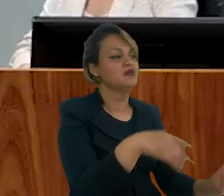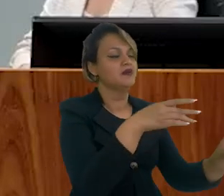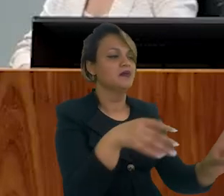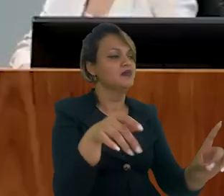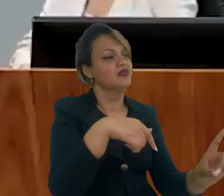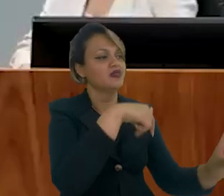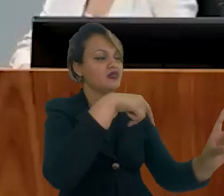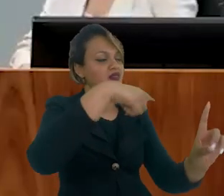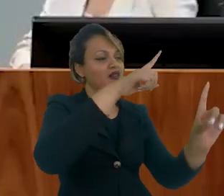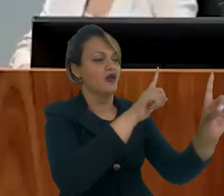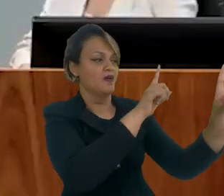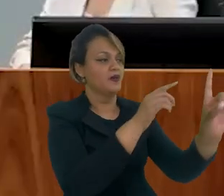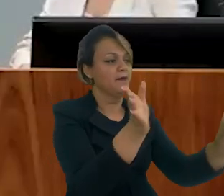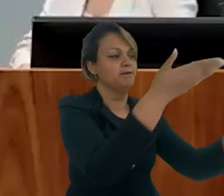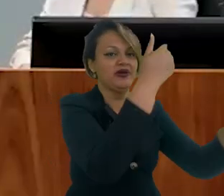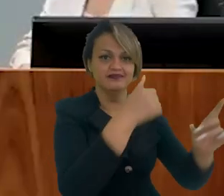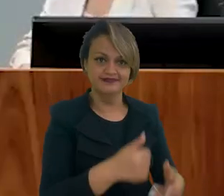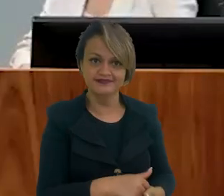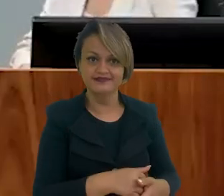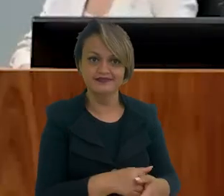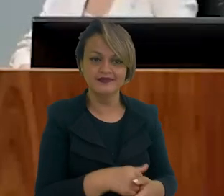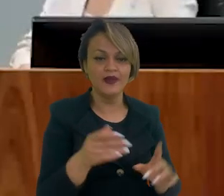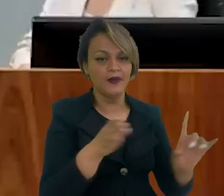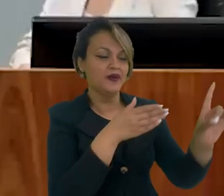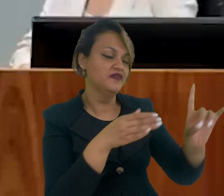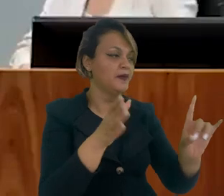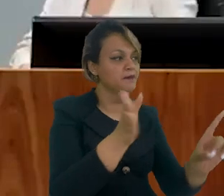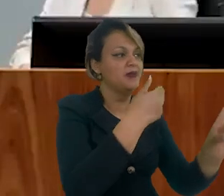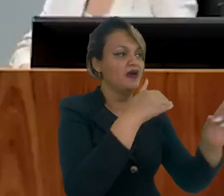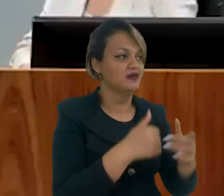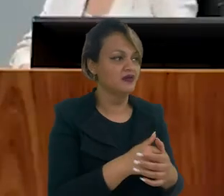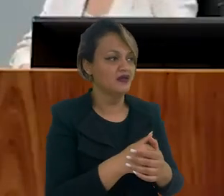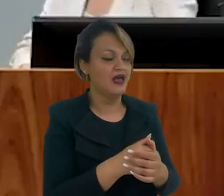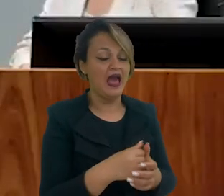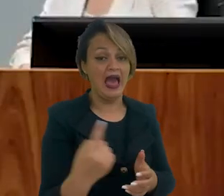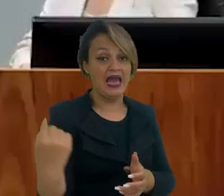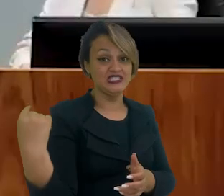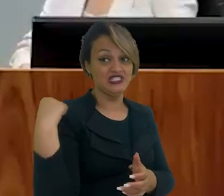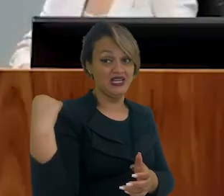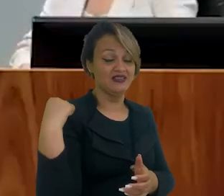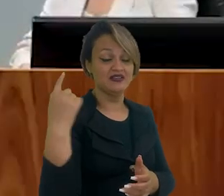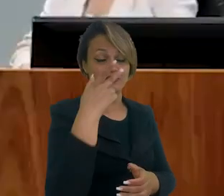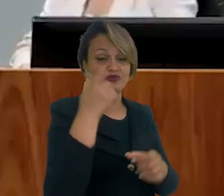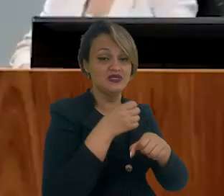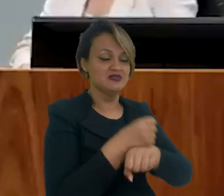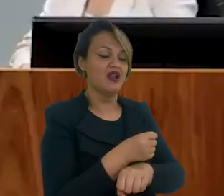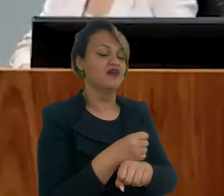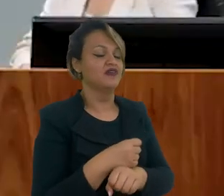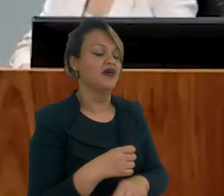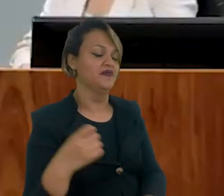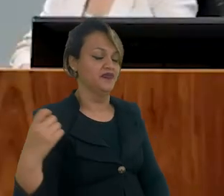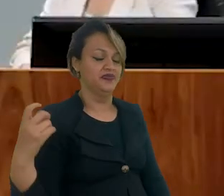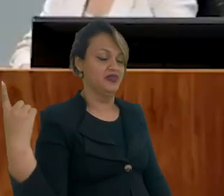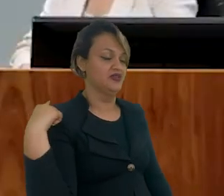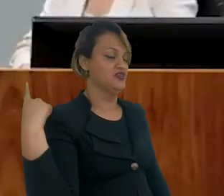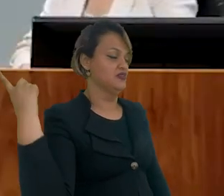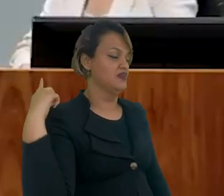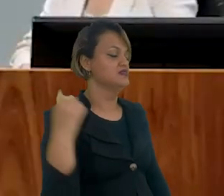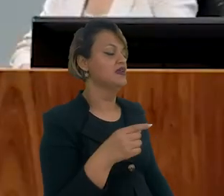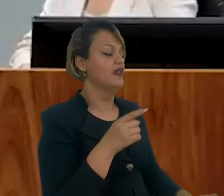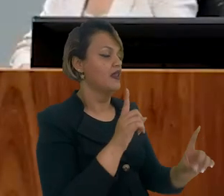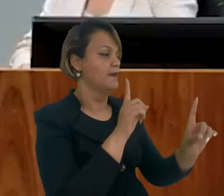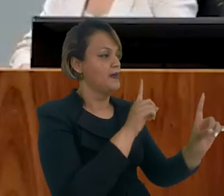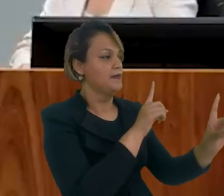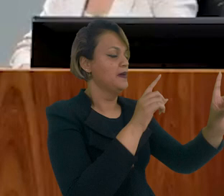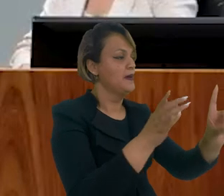Rios têm e dando tapa nos outros na rua né Tava mesmo físico e o que que ele fazia ele pois